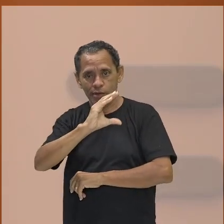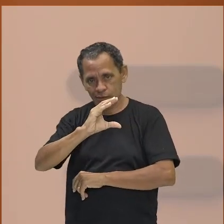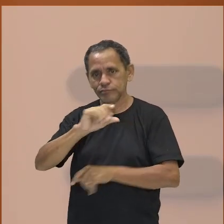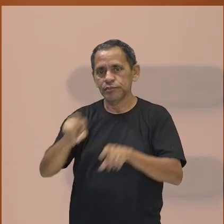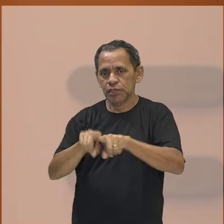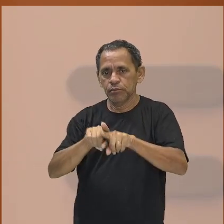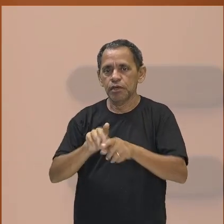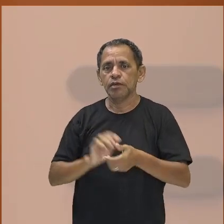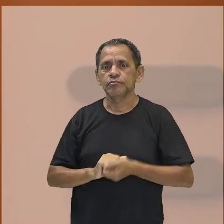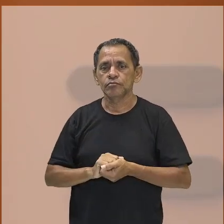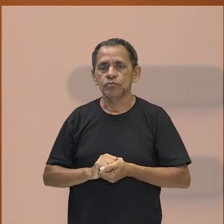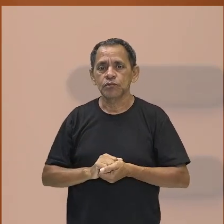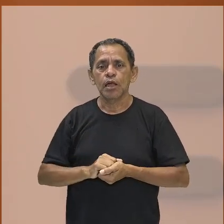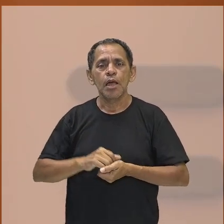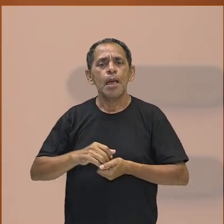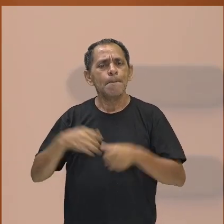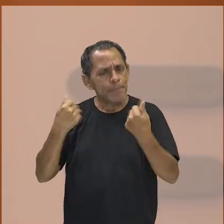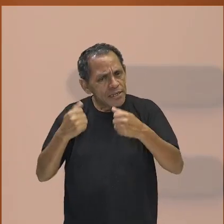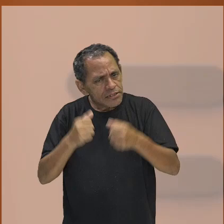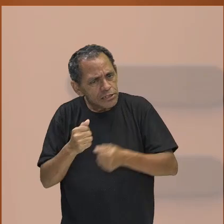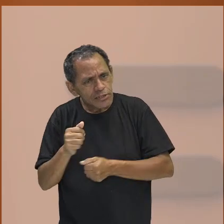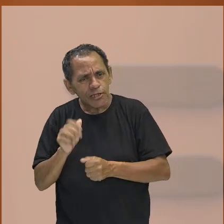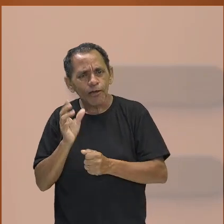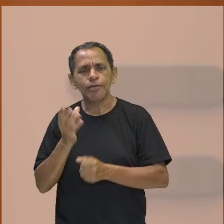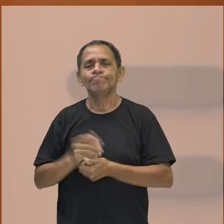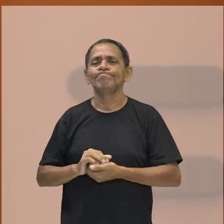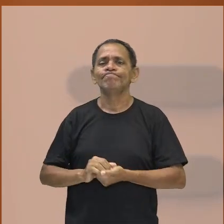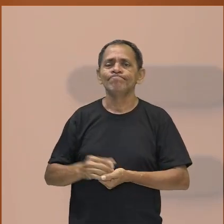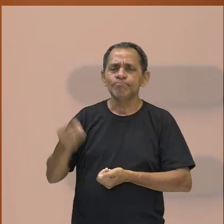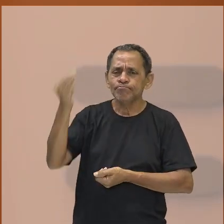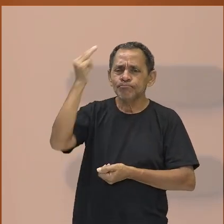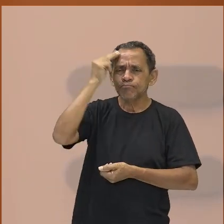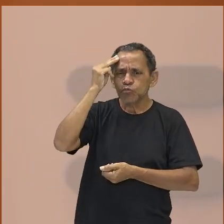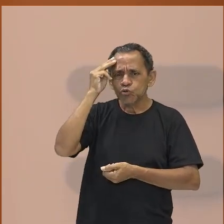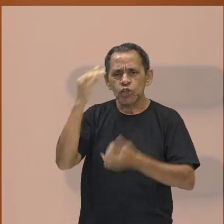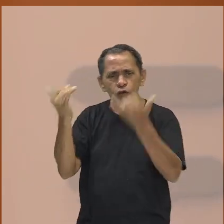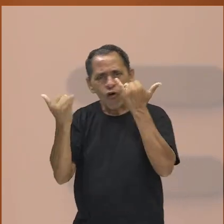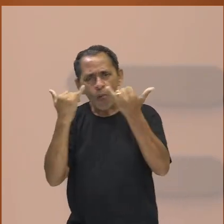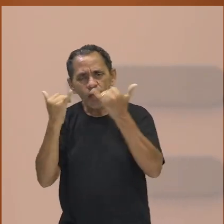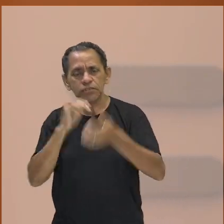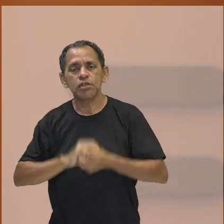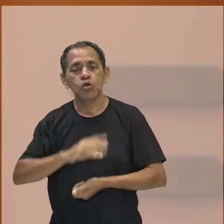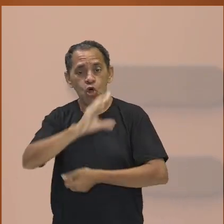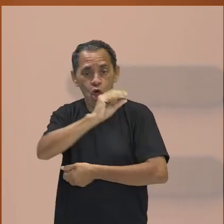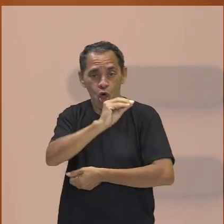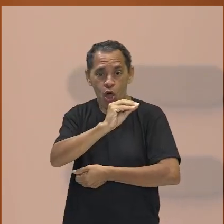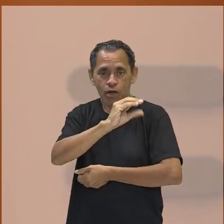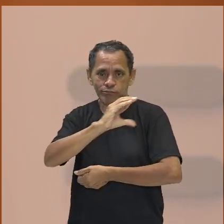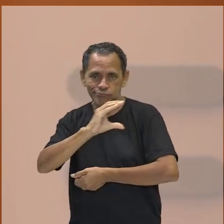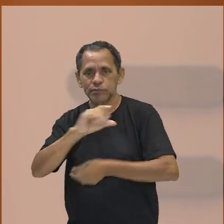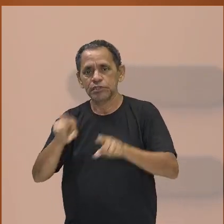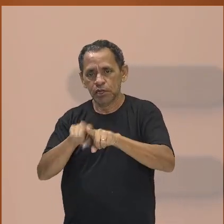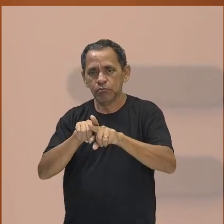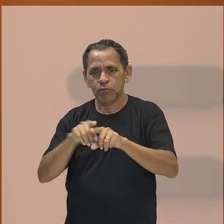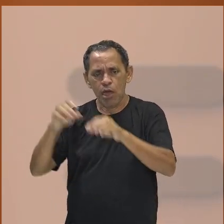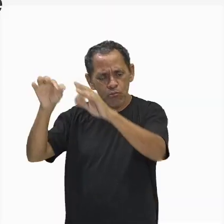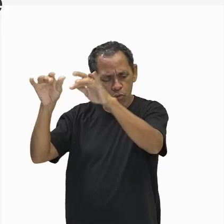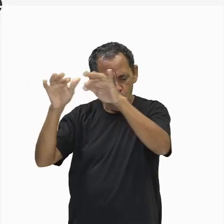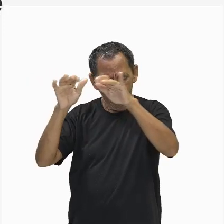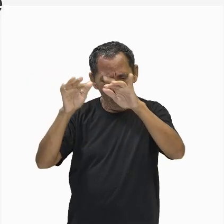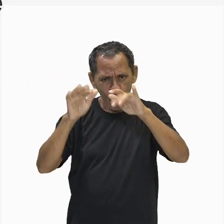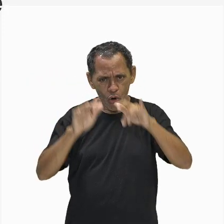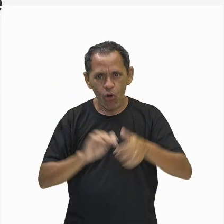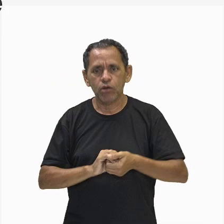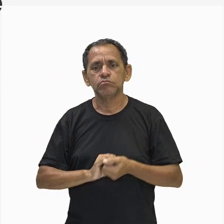também dessa informação, tá? É o Ocidente, então, que está recebendo essas levas, essas hordes bárbaras. Então, acompanha